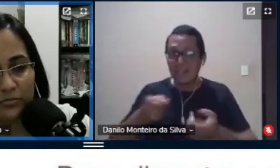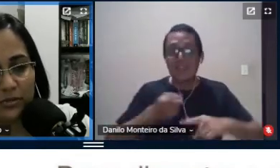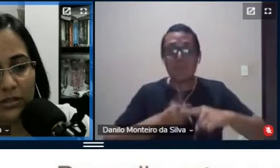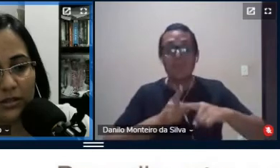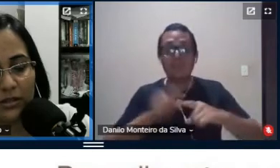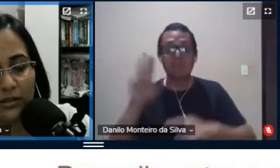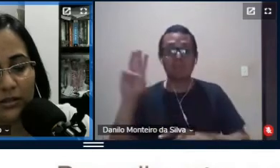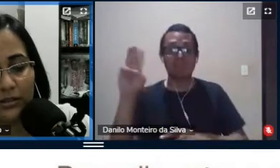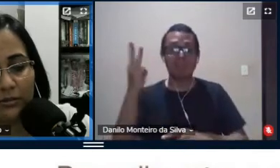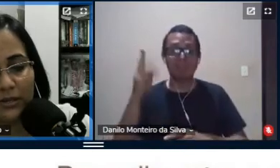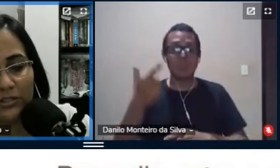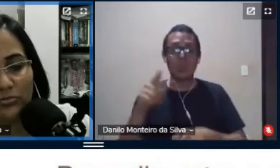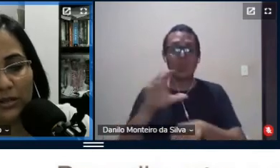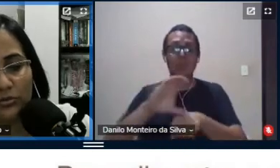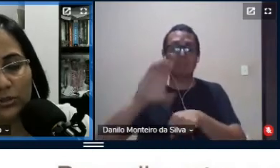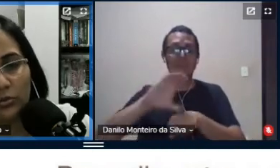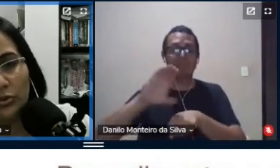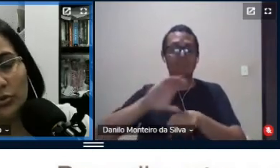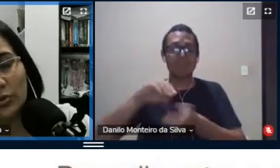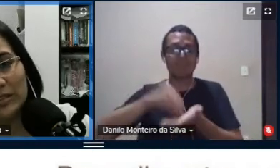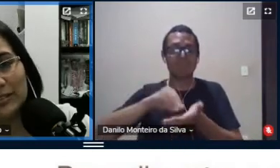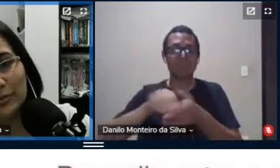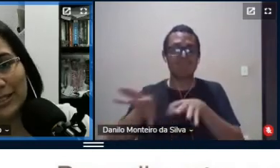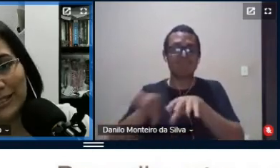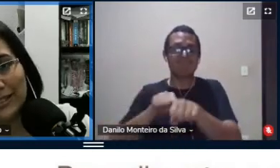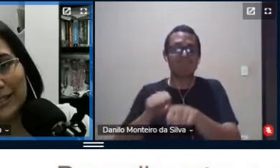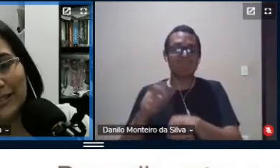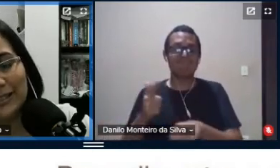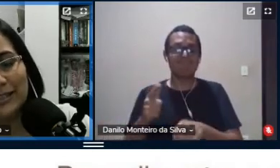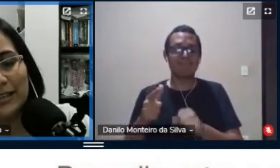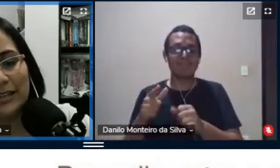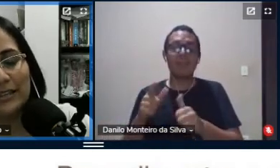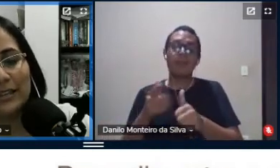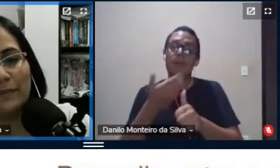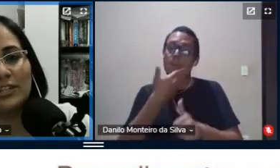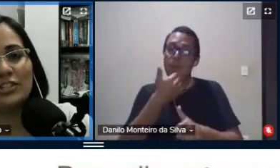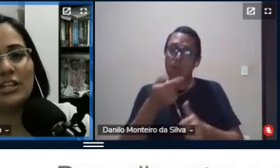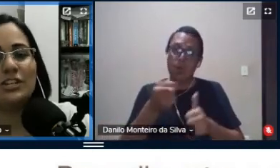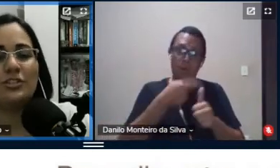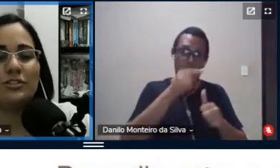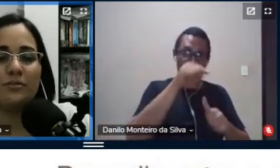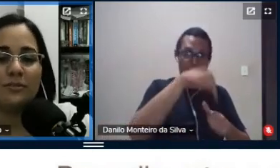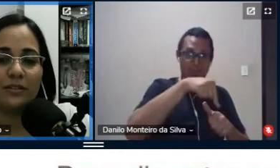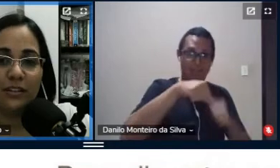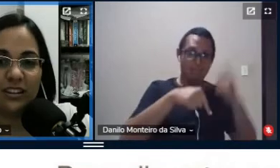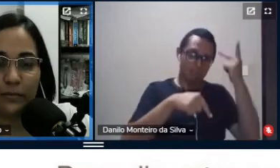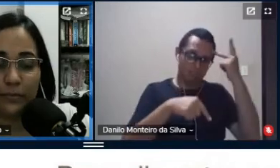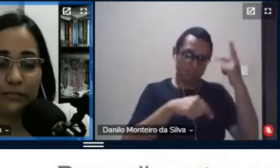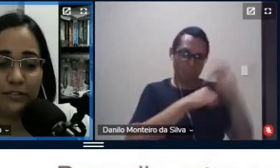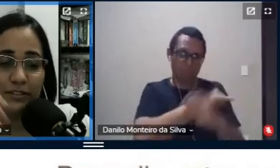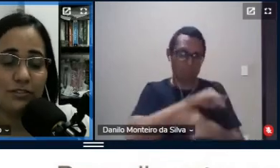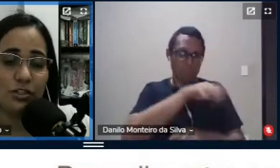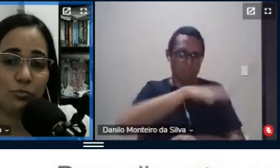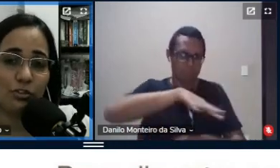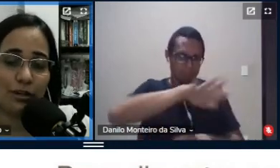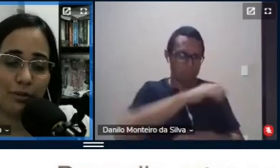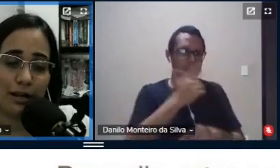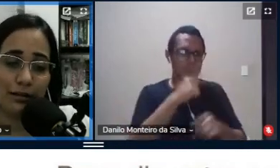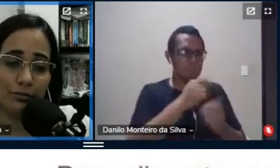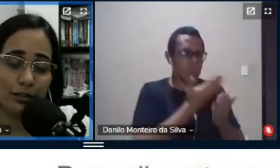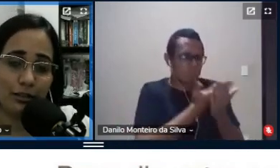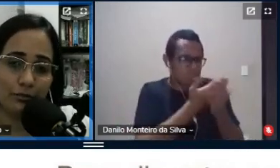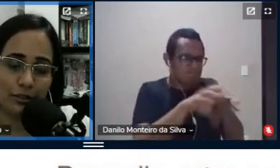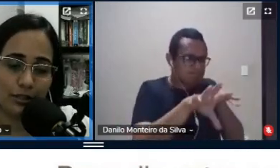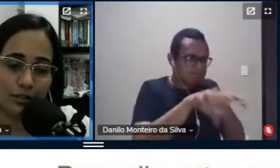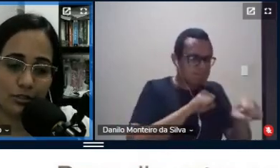formação. Então é mais fácil ter curso de formação aqui e aqui ter mais gente para fazer esse tipo de